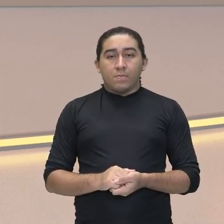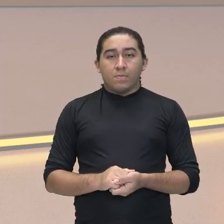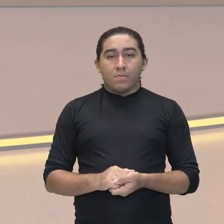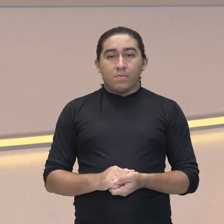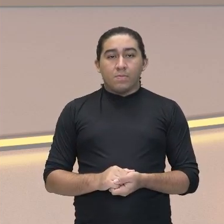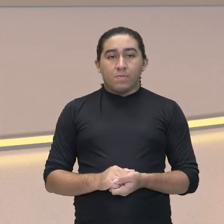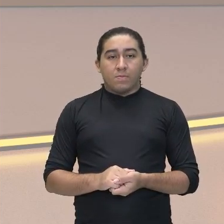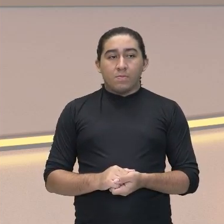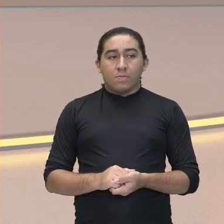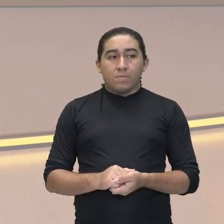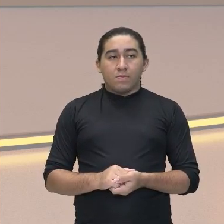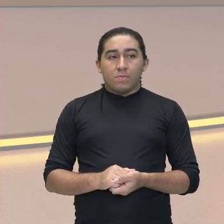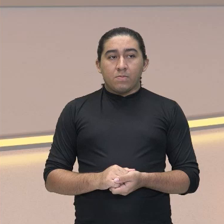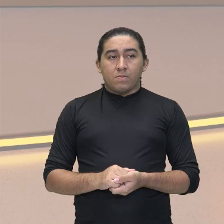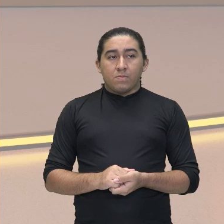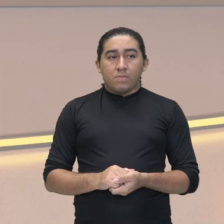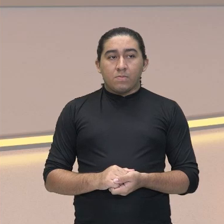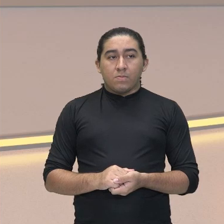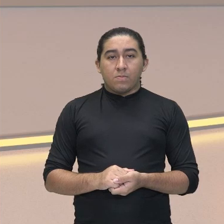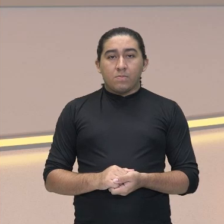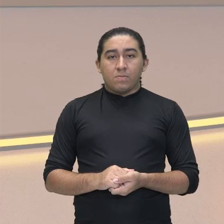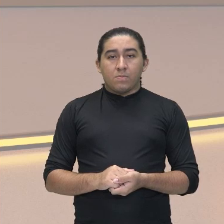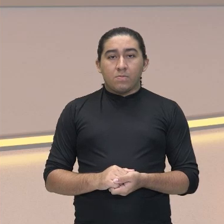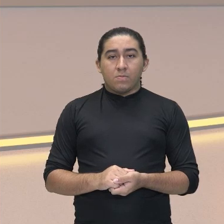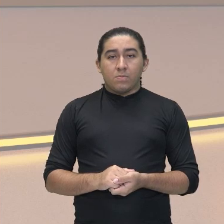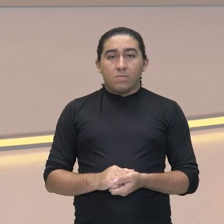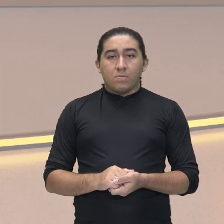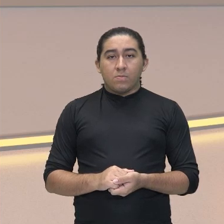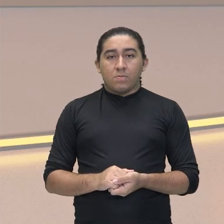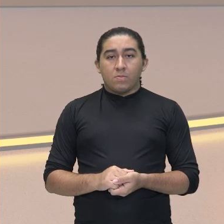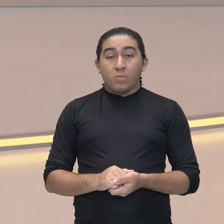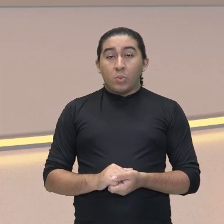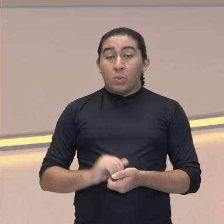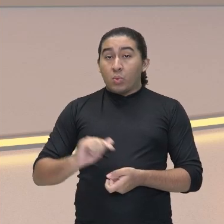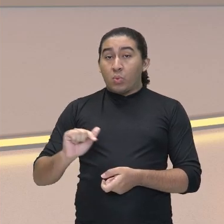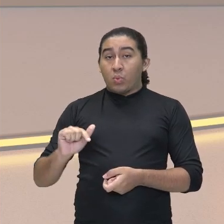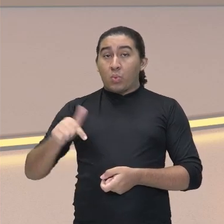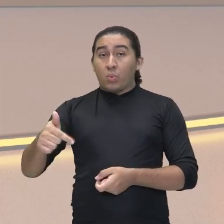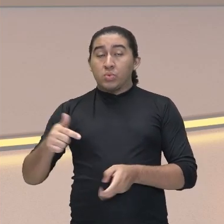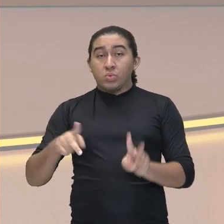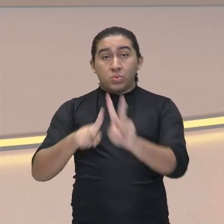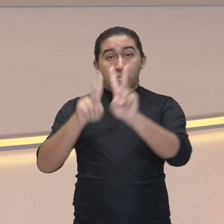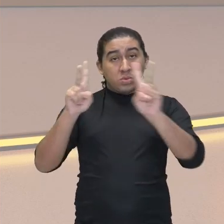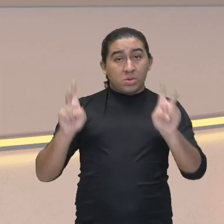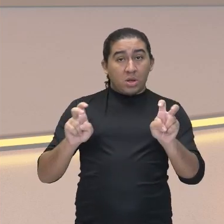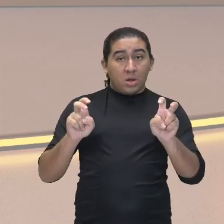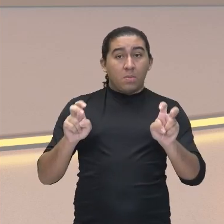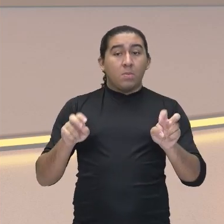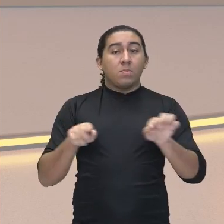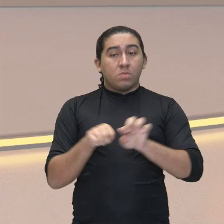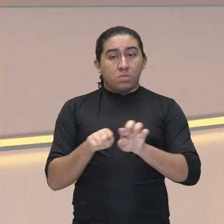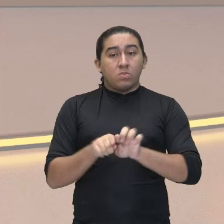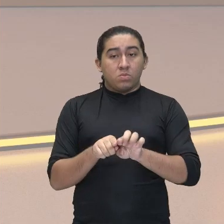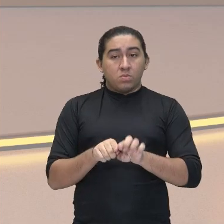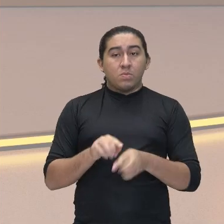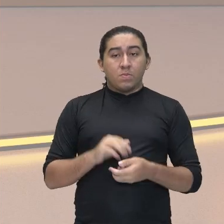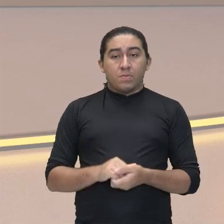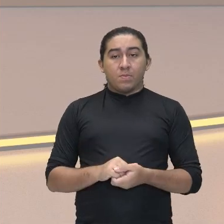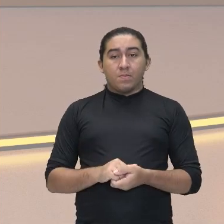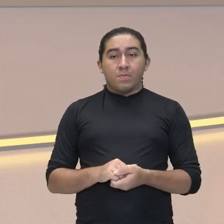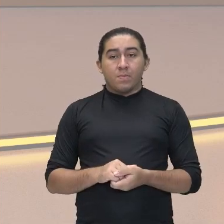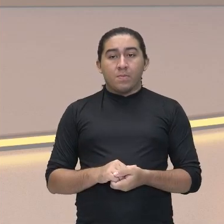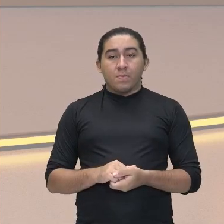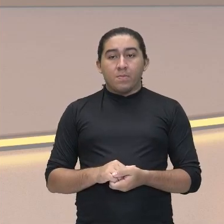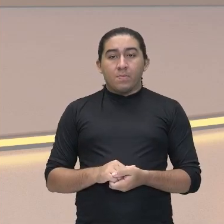Um outro ponto, um outro tema que o Aristóteles trabalhou também, né, dentro das suas reflexões